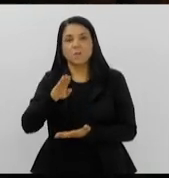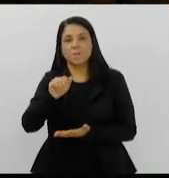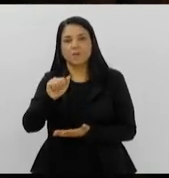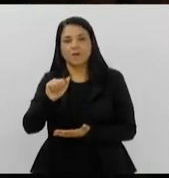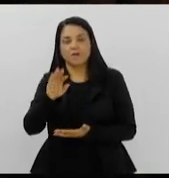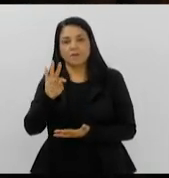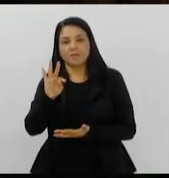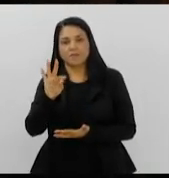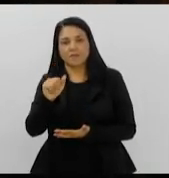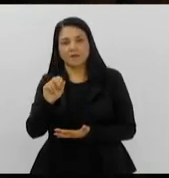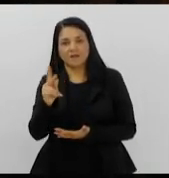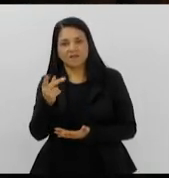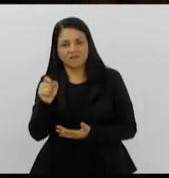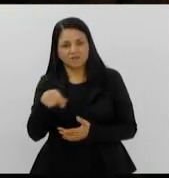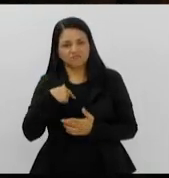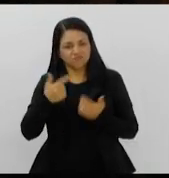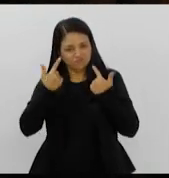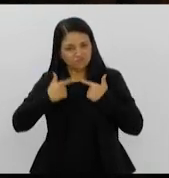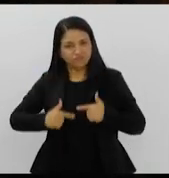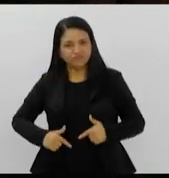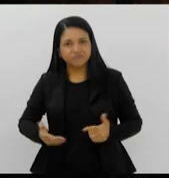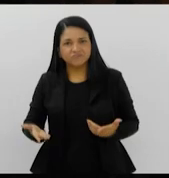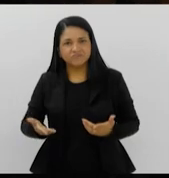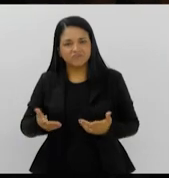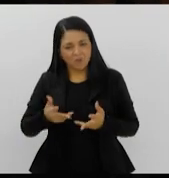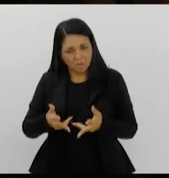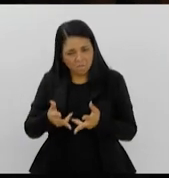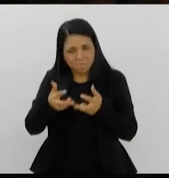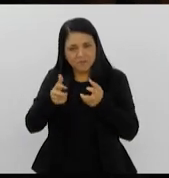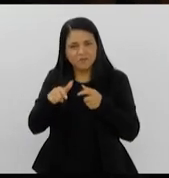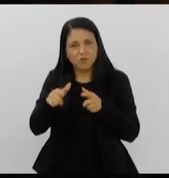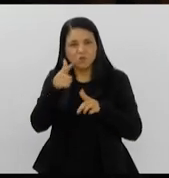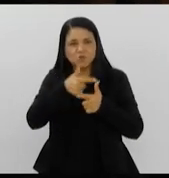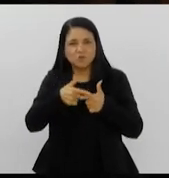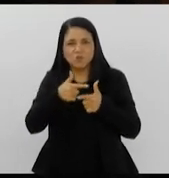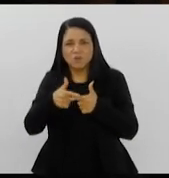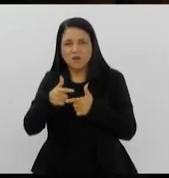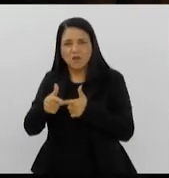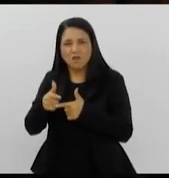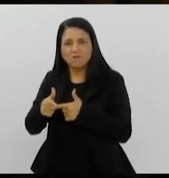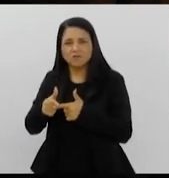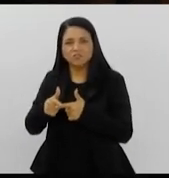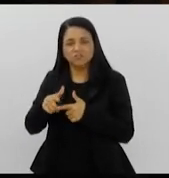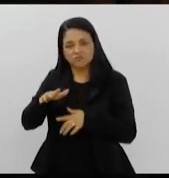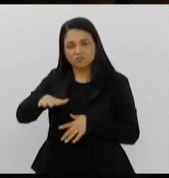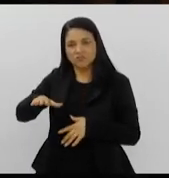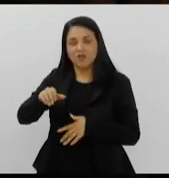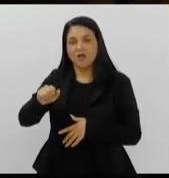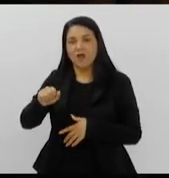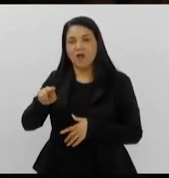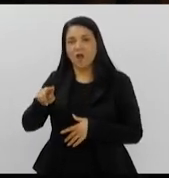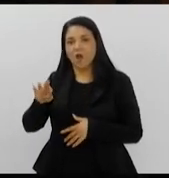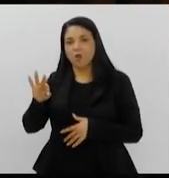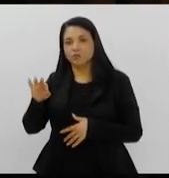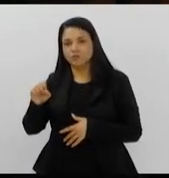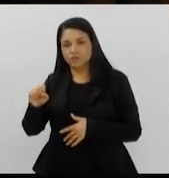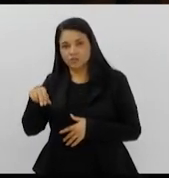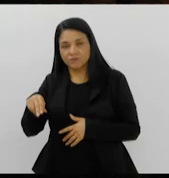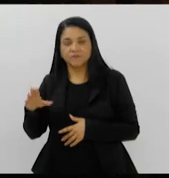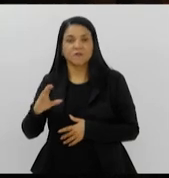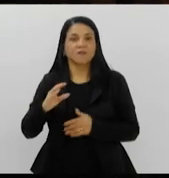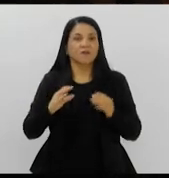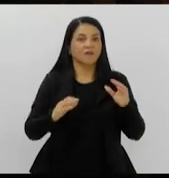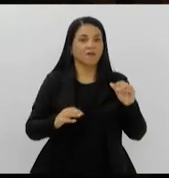omisso, desde quando detectou os problemas na região de Auschwitz, Cacuia, e continua sendo